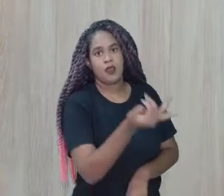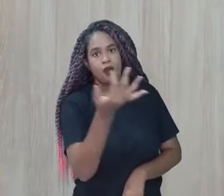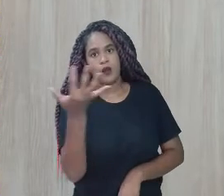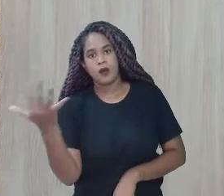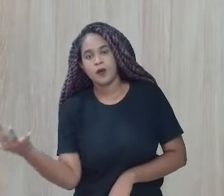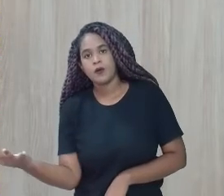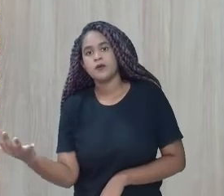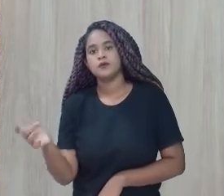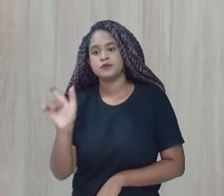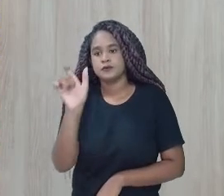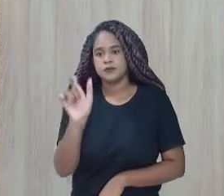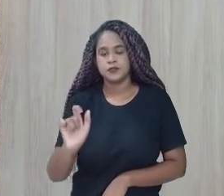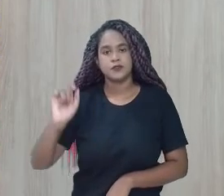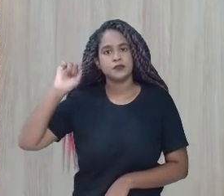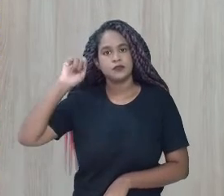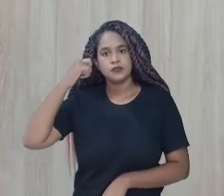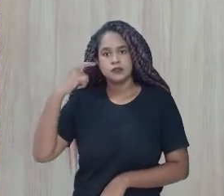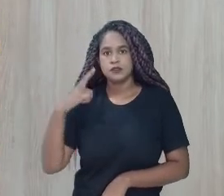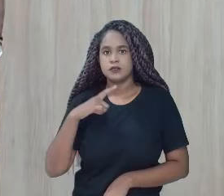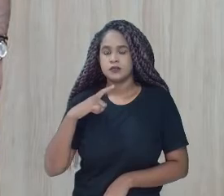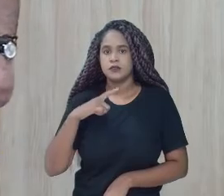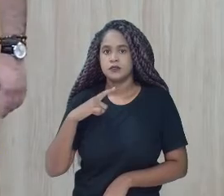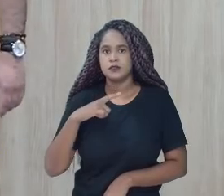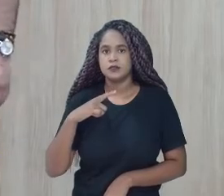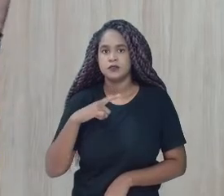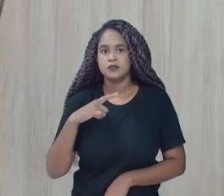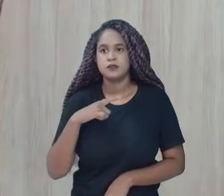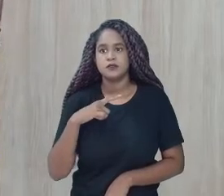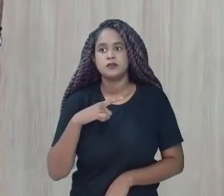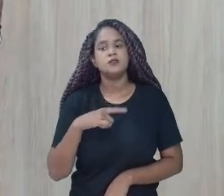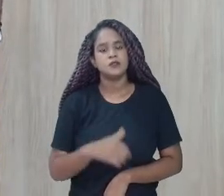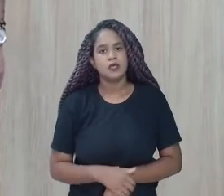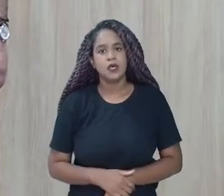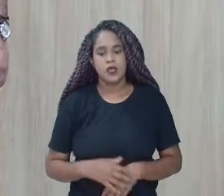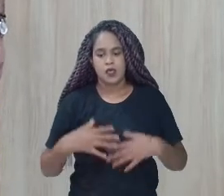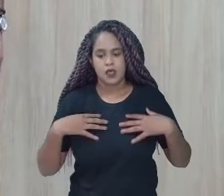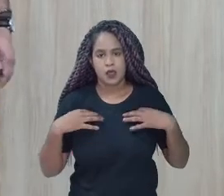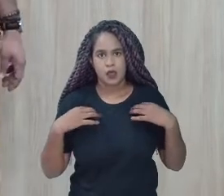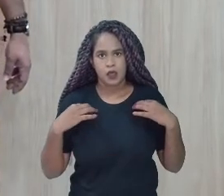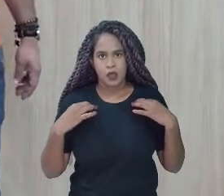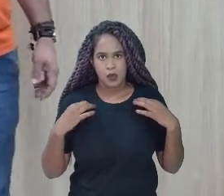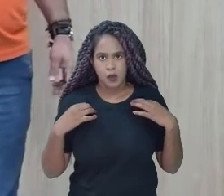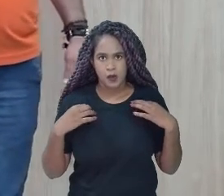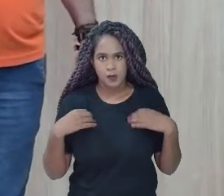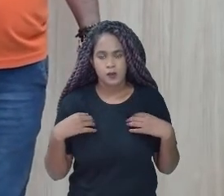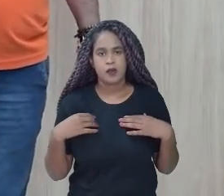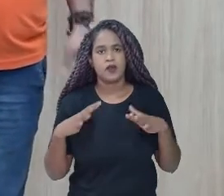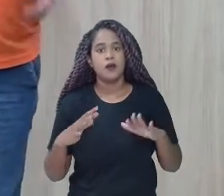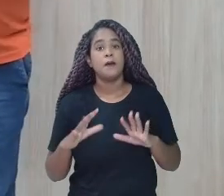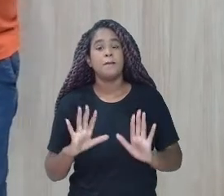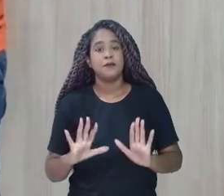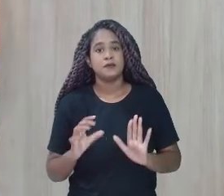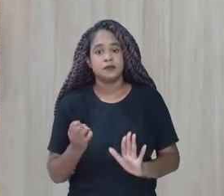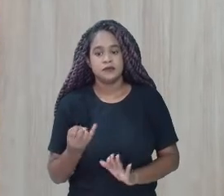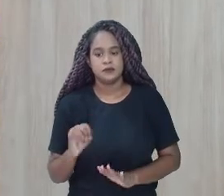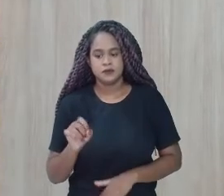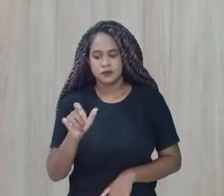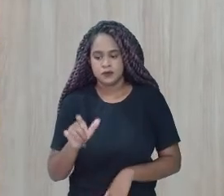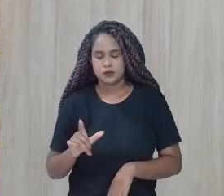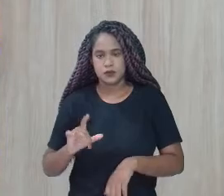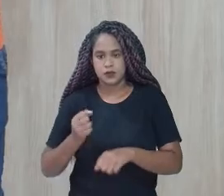roupas, ok? E outros com menos. Muito provavelmente esses negros mais bem vestidos, eles